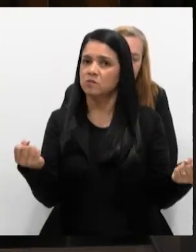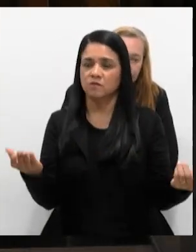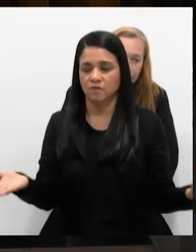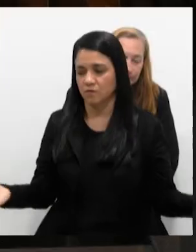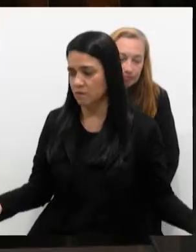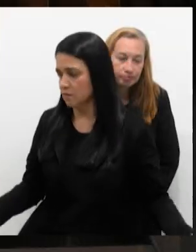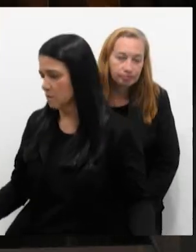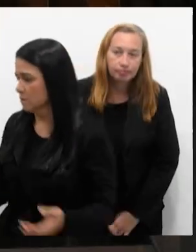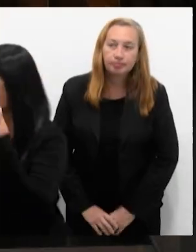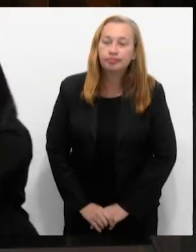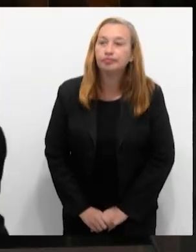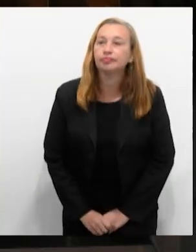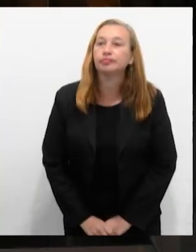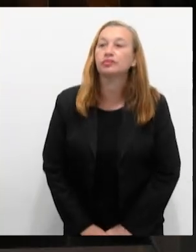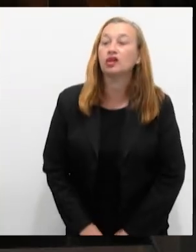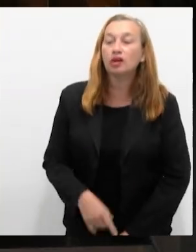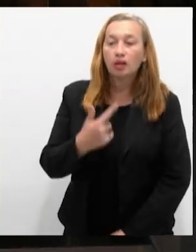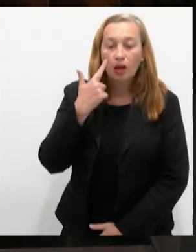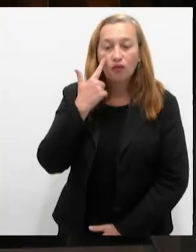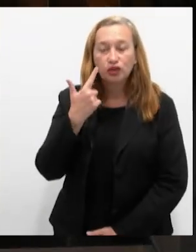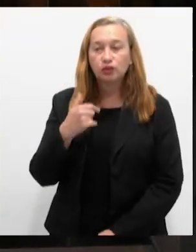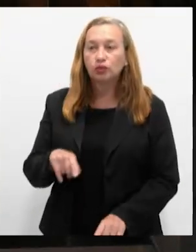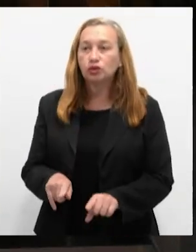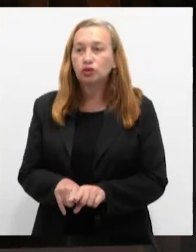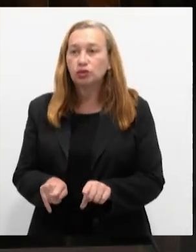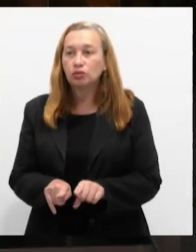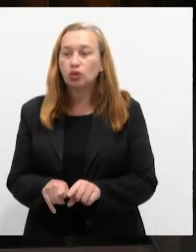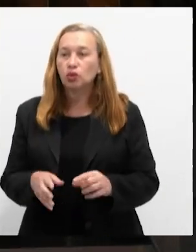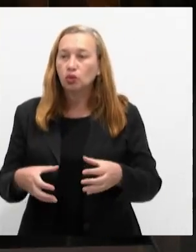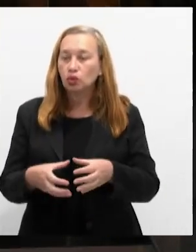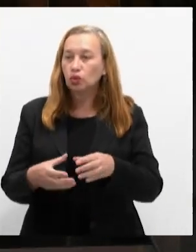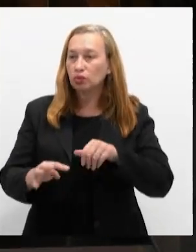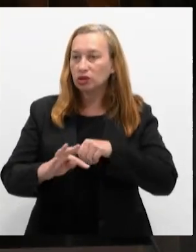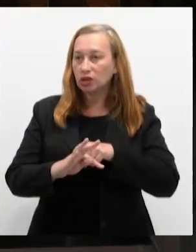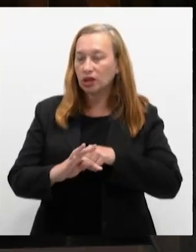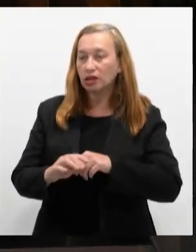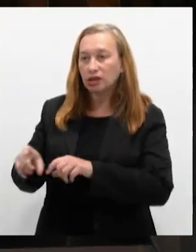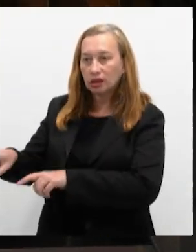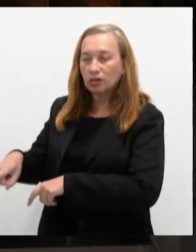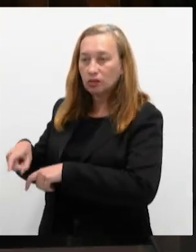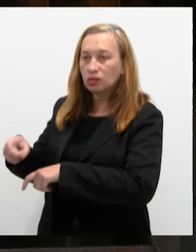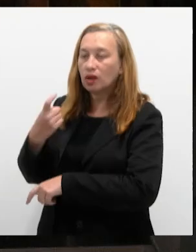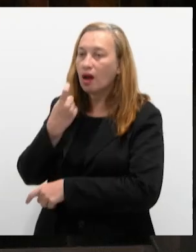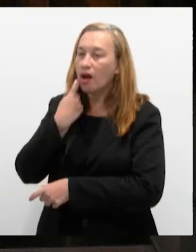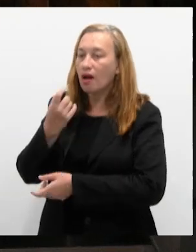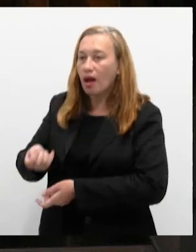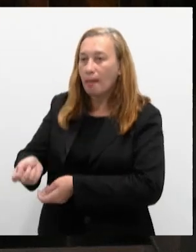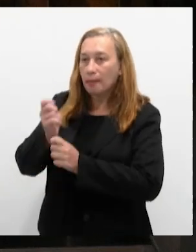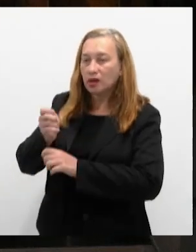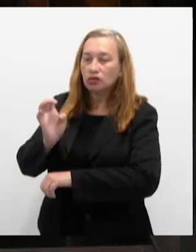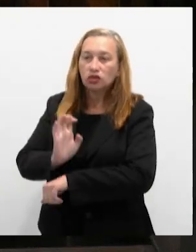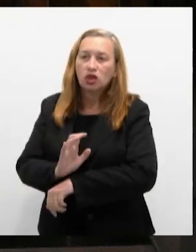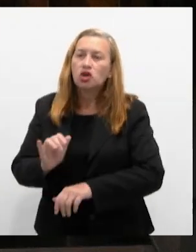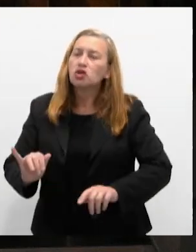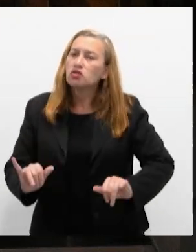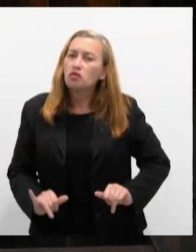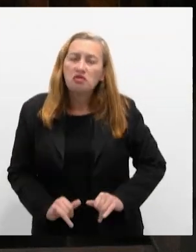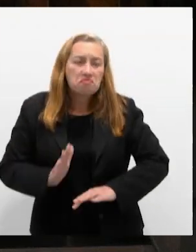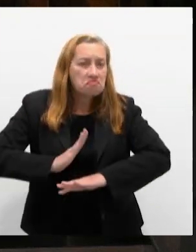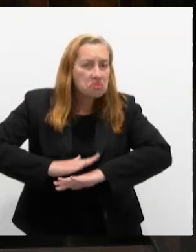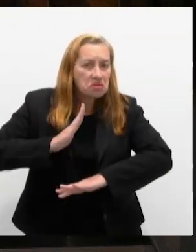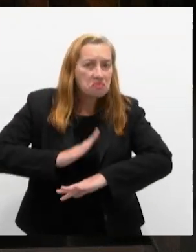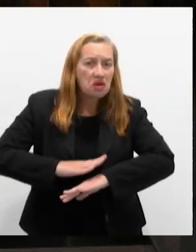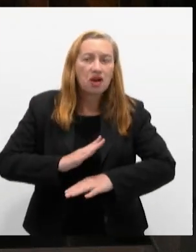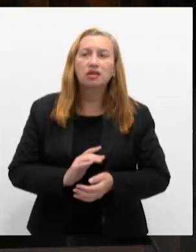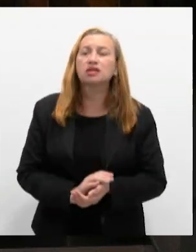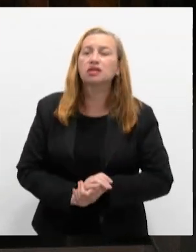Além disso, a gente tem visto o corpo técnico da agricultura e da pesca no Estado sofrer cada vez mais